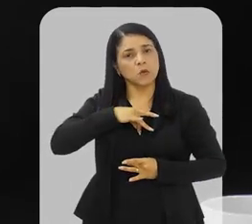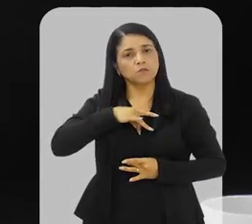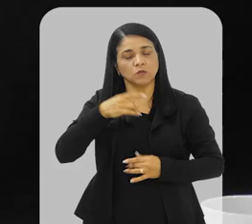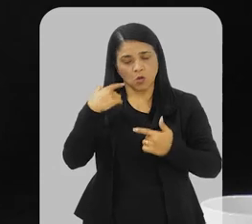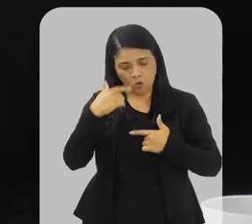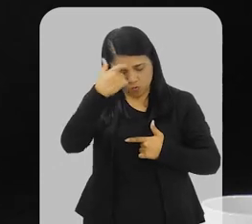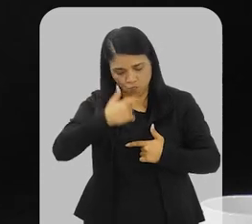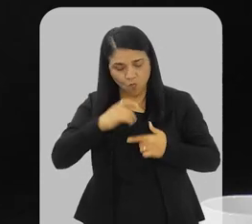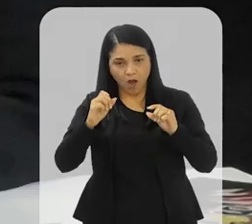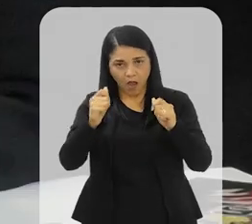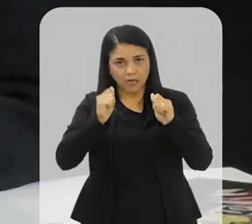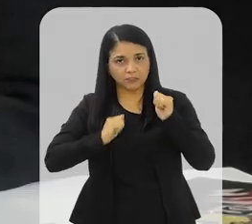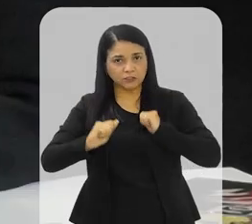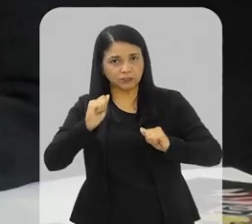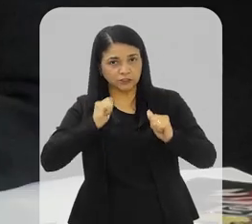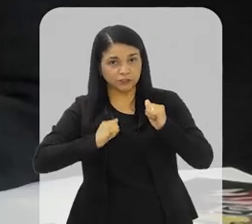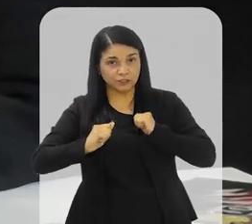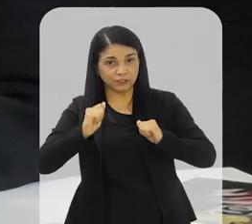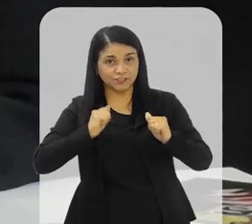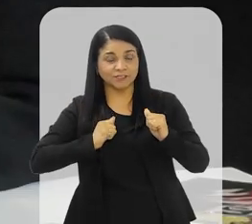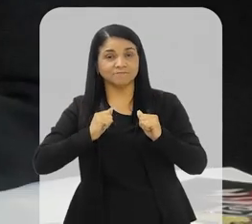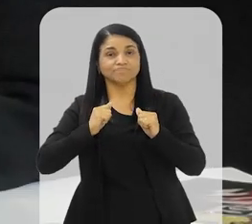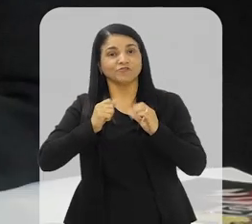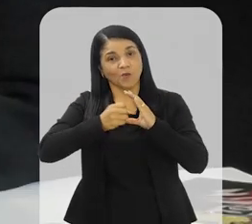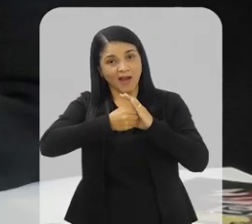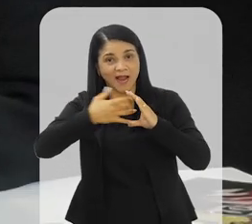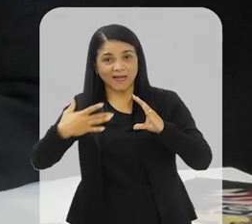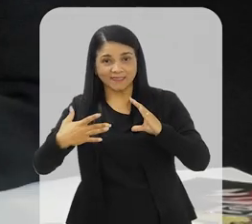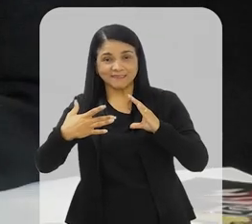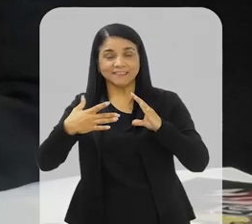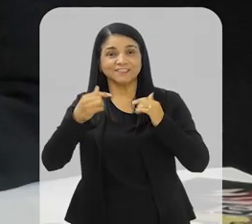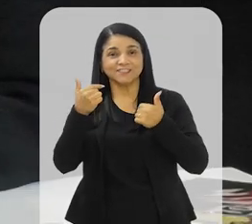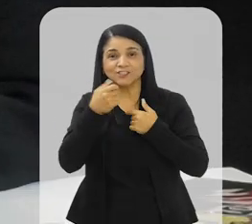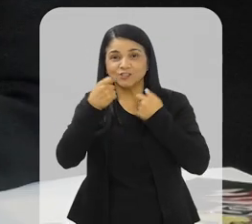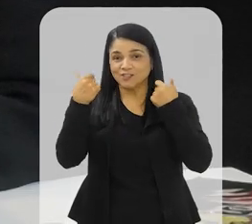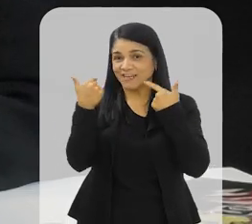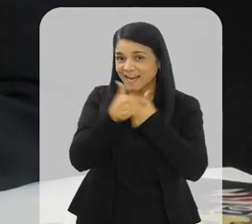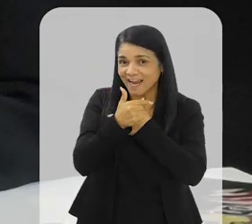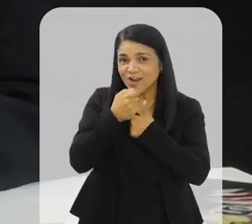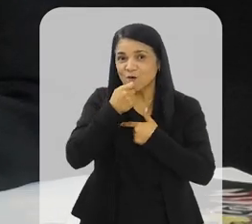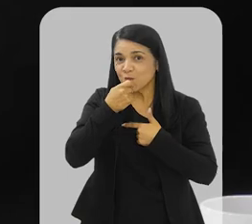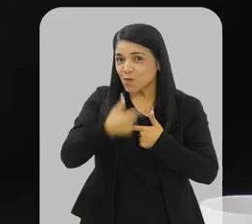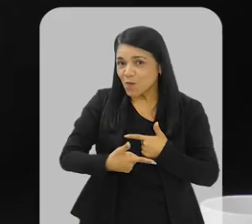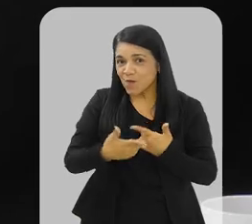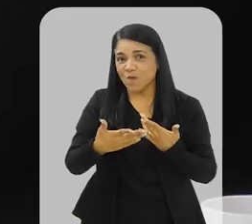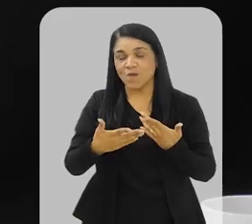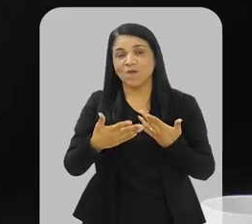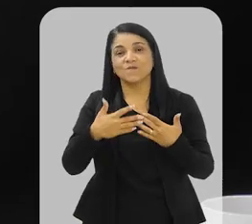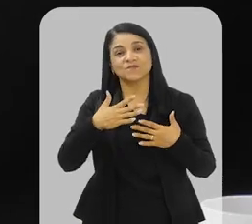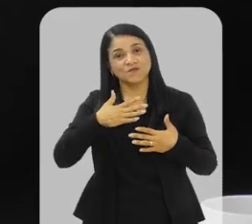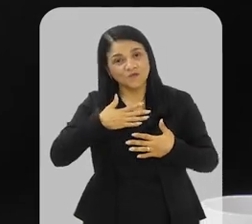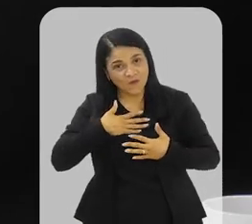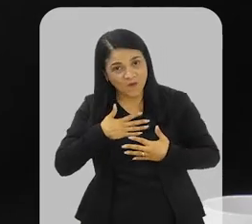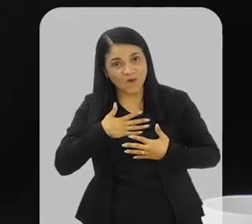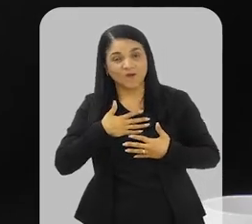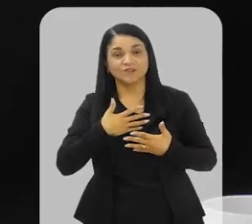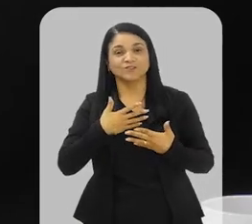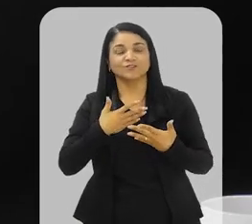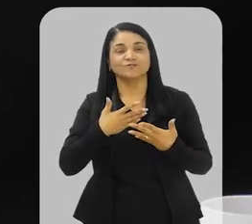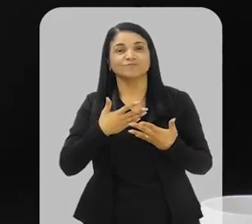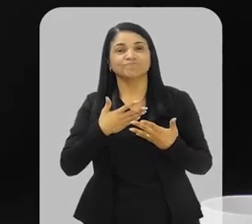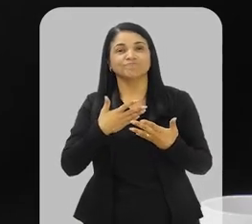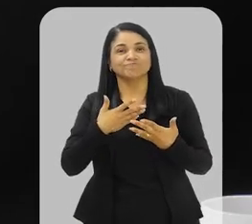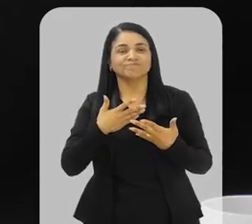inspiração né Eu sou um artista performático um artista caricato né eu gosto muito desse lugar e trabalho